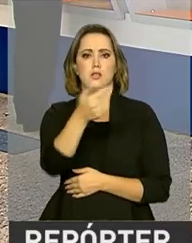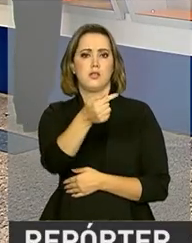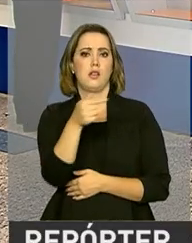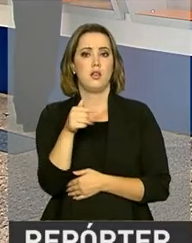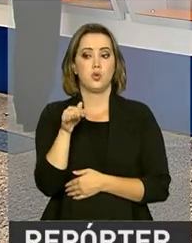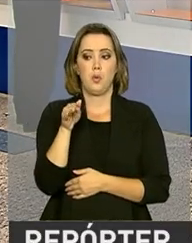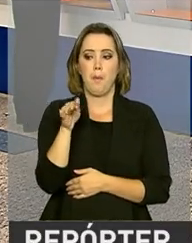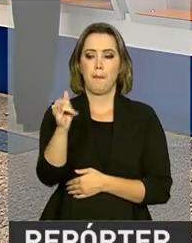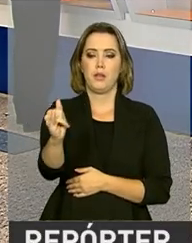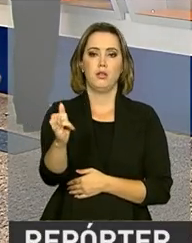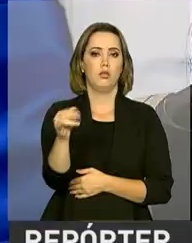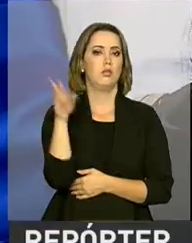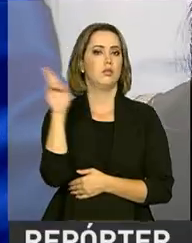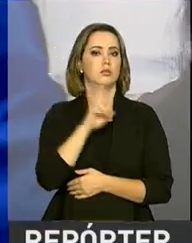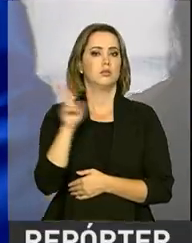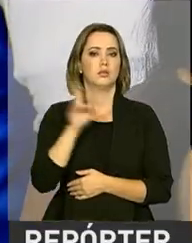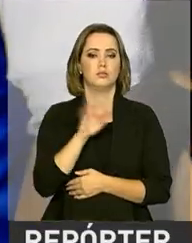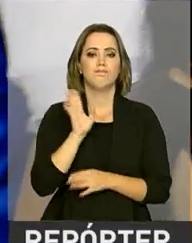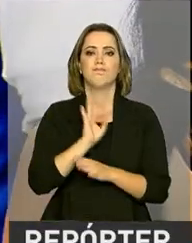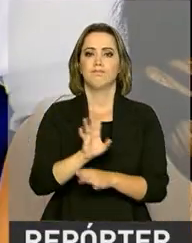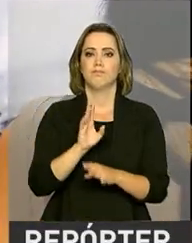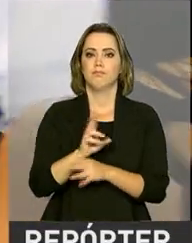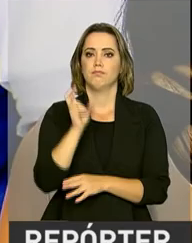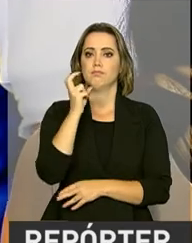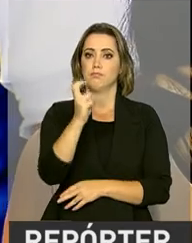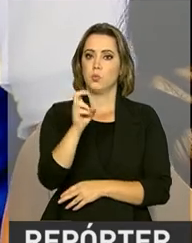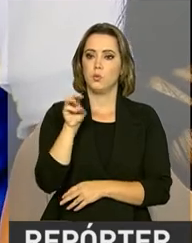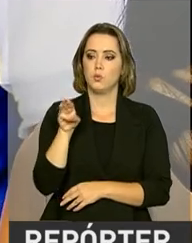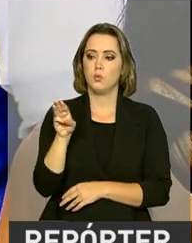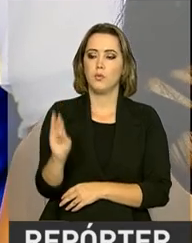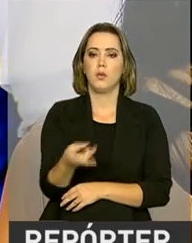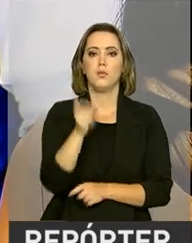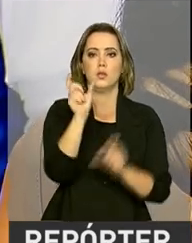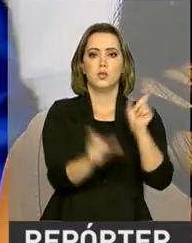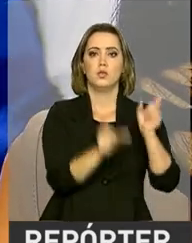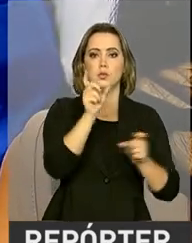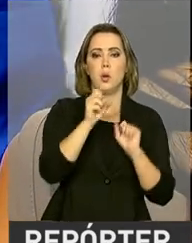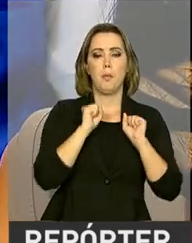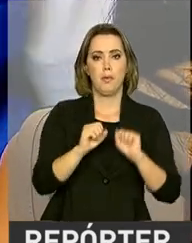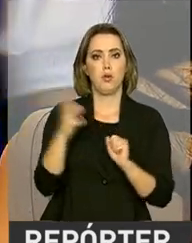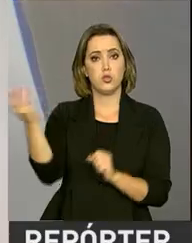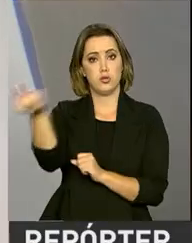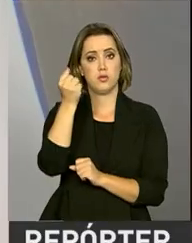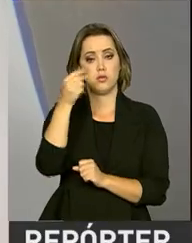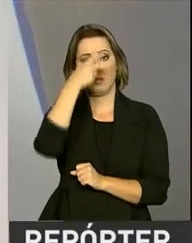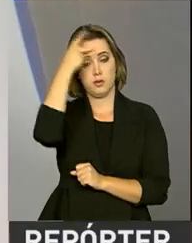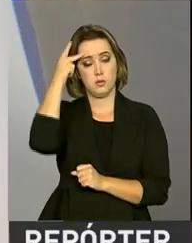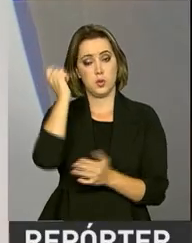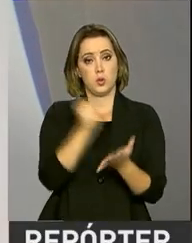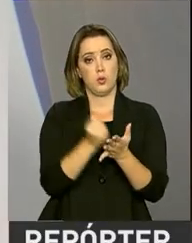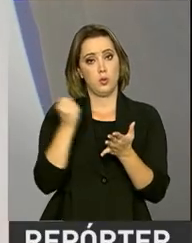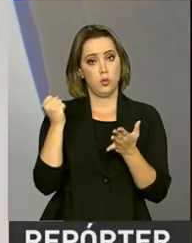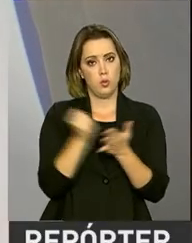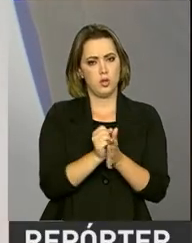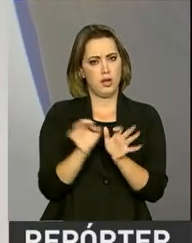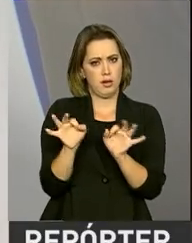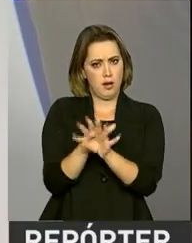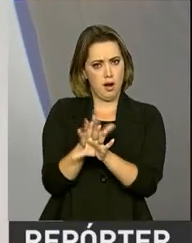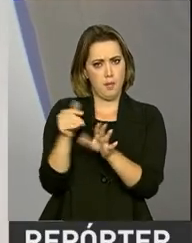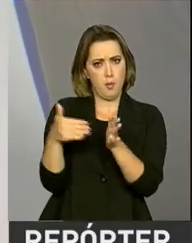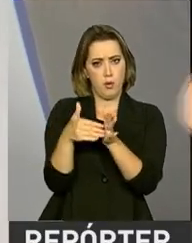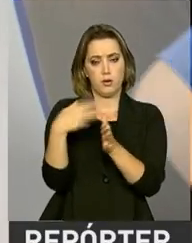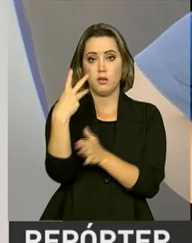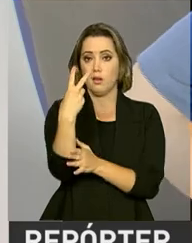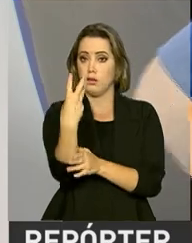e atendam cerca de 5 milhões de trabalhadores pode fazer o saque quem tem contratos de trabalho encerrados até